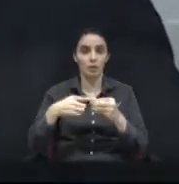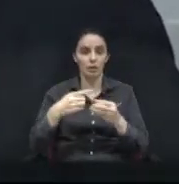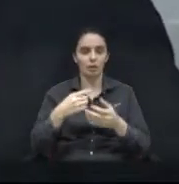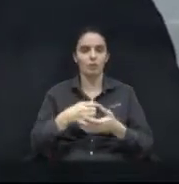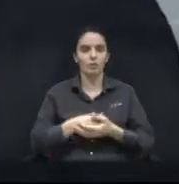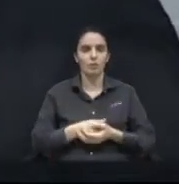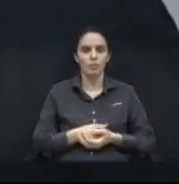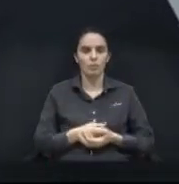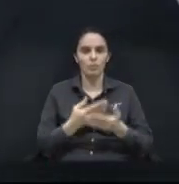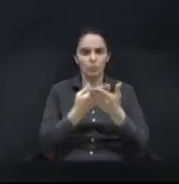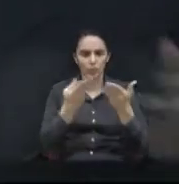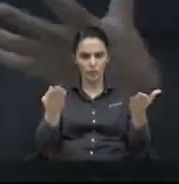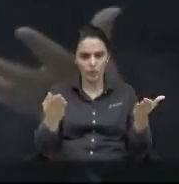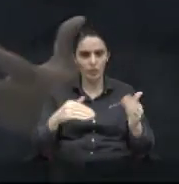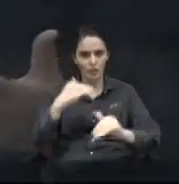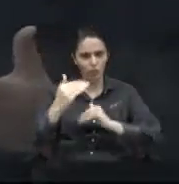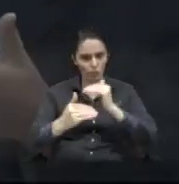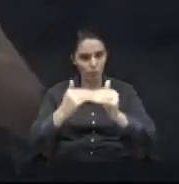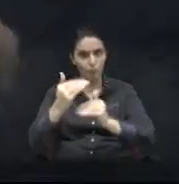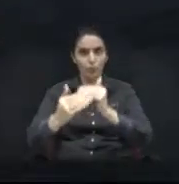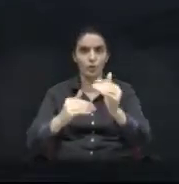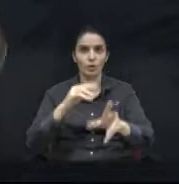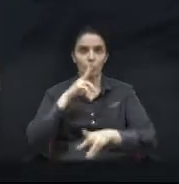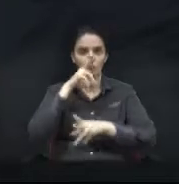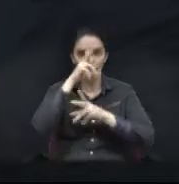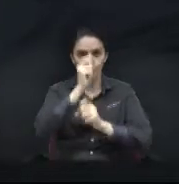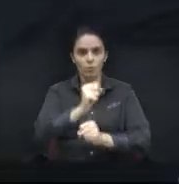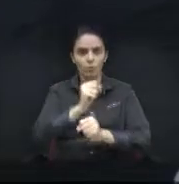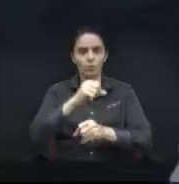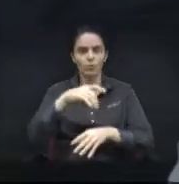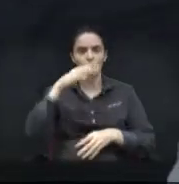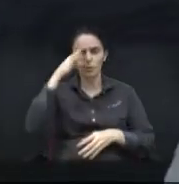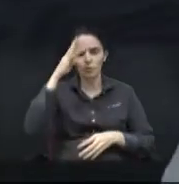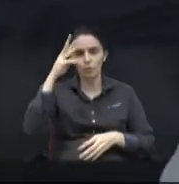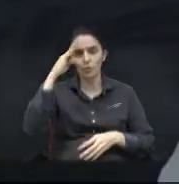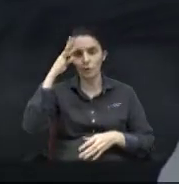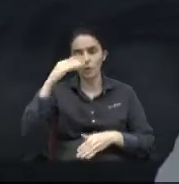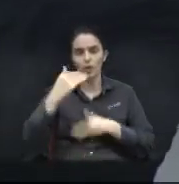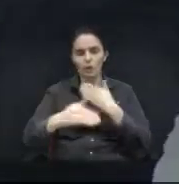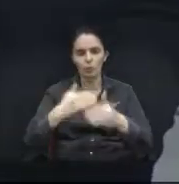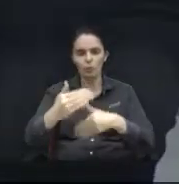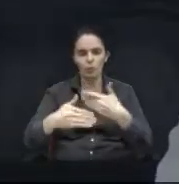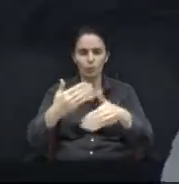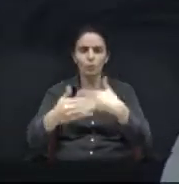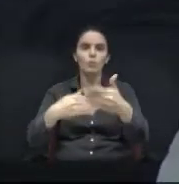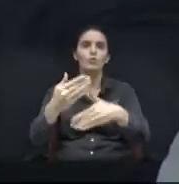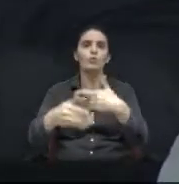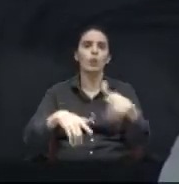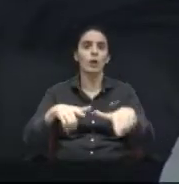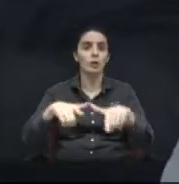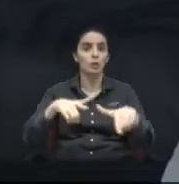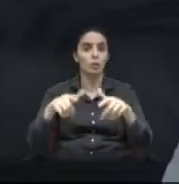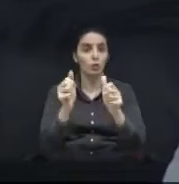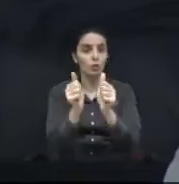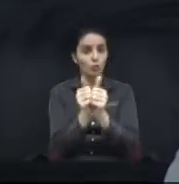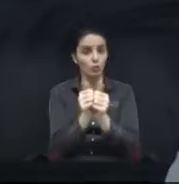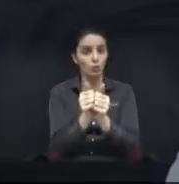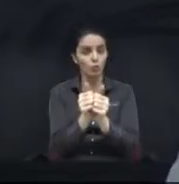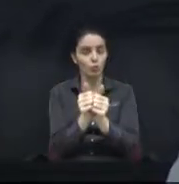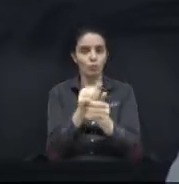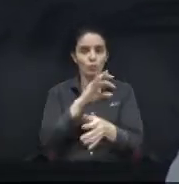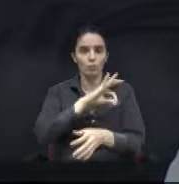continue tendo essa força e esse sonho e continuarem a trabalhar dentro da polícia